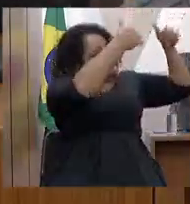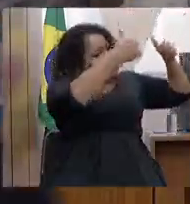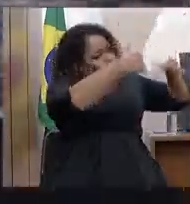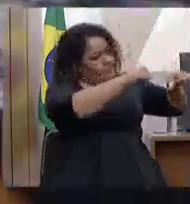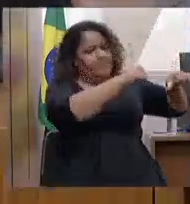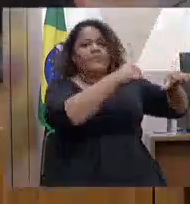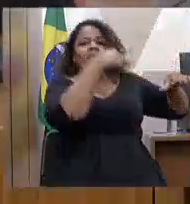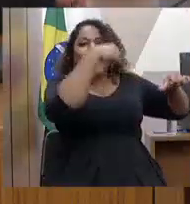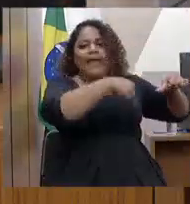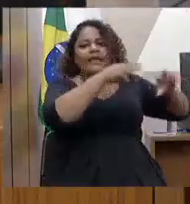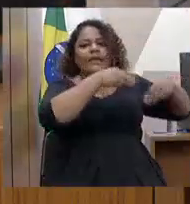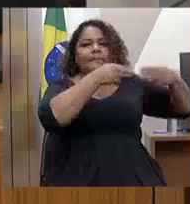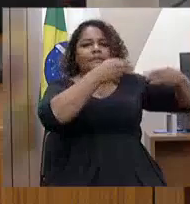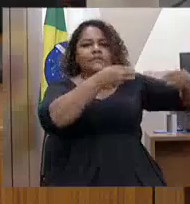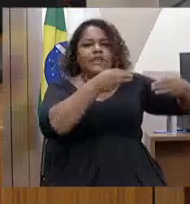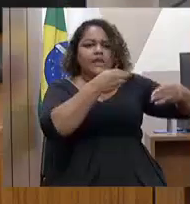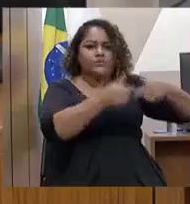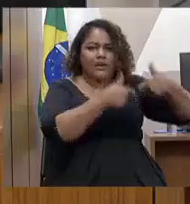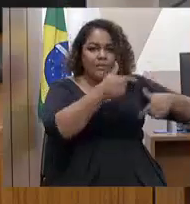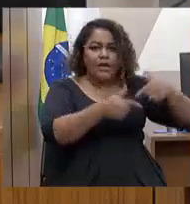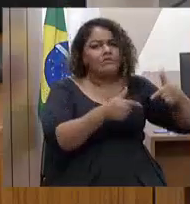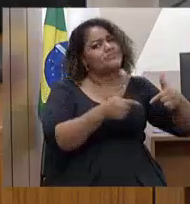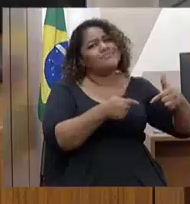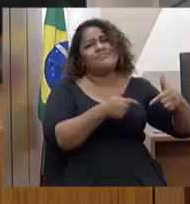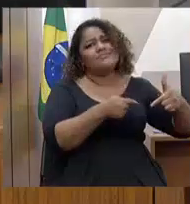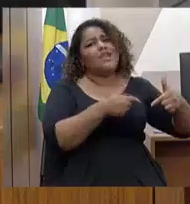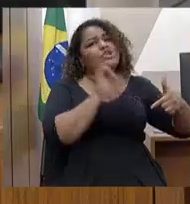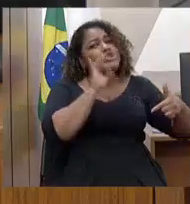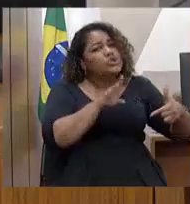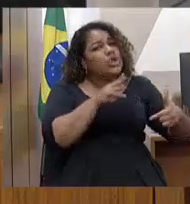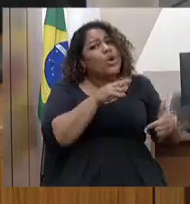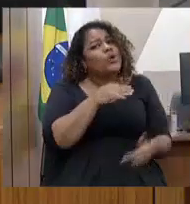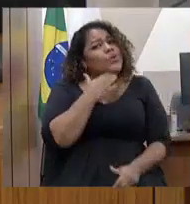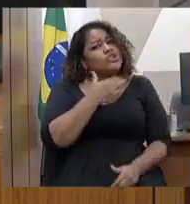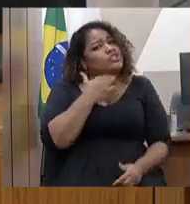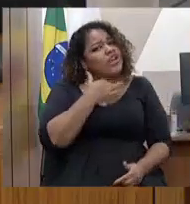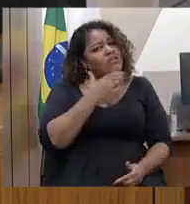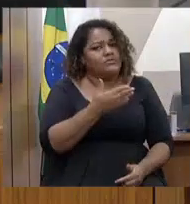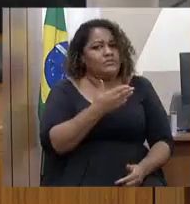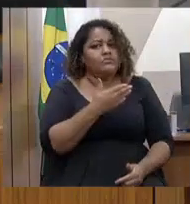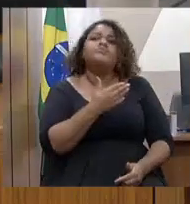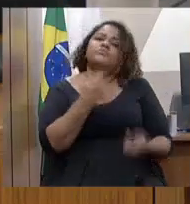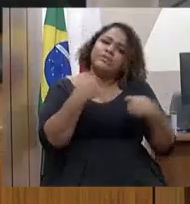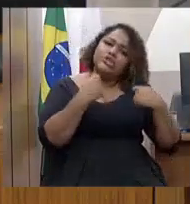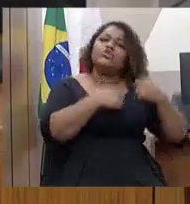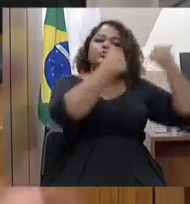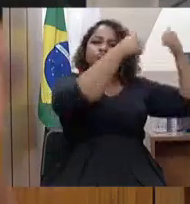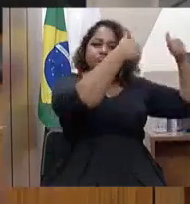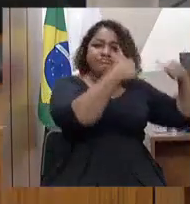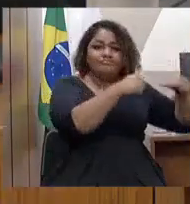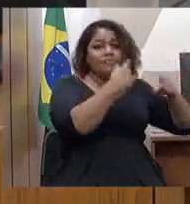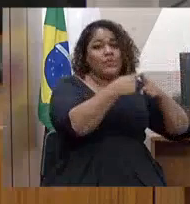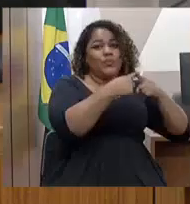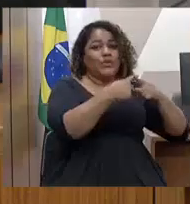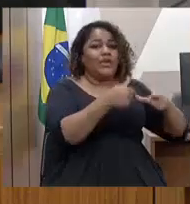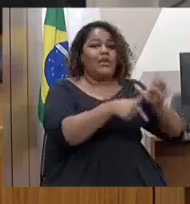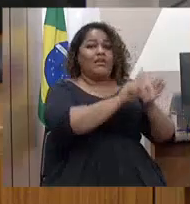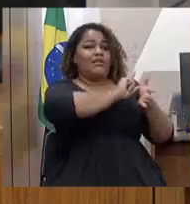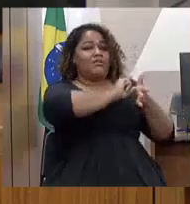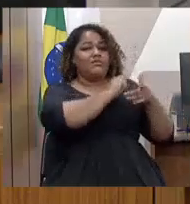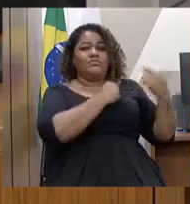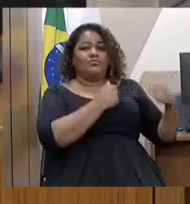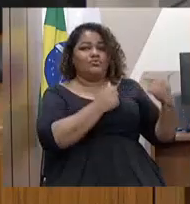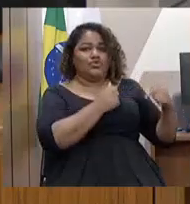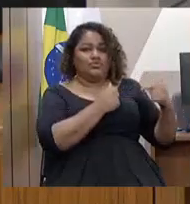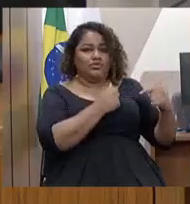nós precisamos que não tinha mas nós precisamos reconstruir o Ministério do Trabalho precisamos impedir que seja